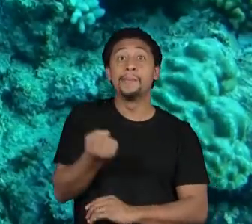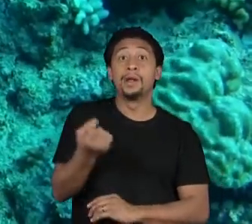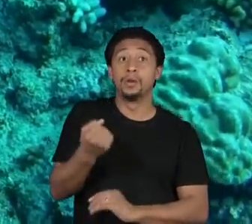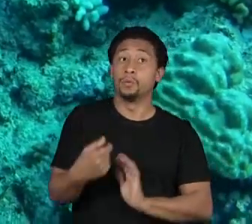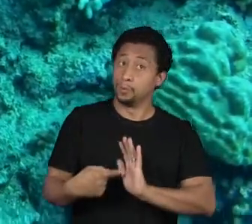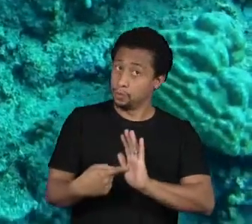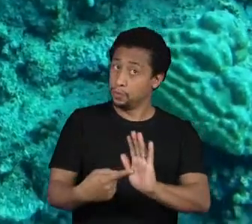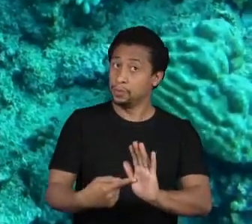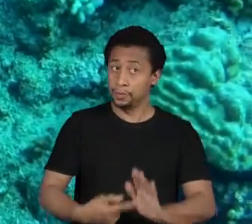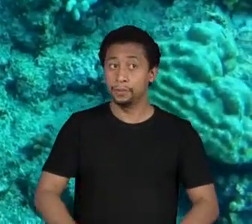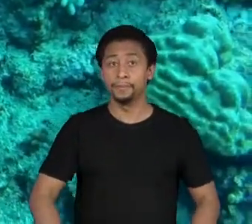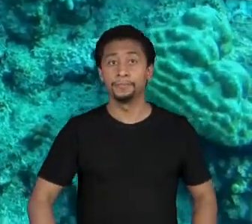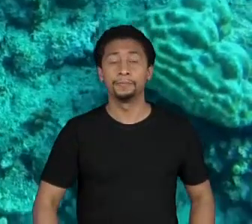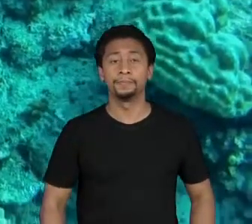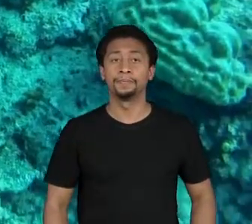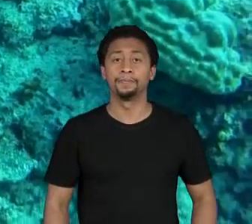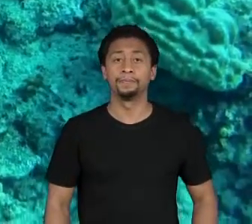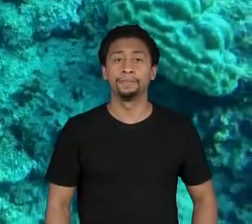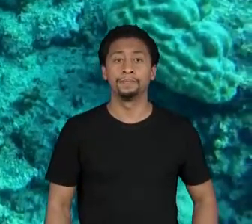branqueamento.